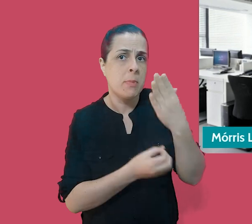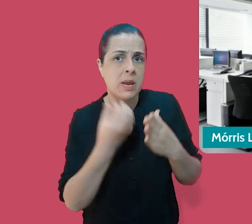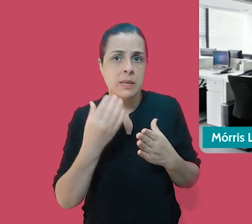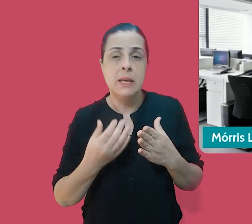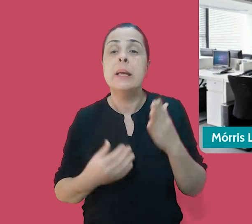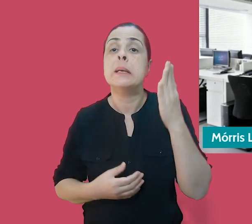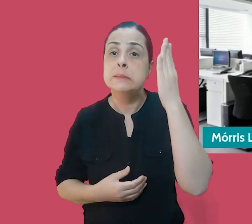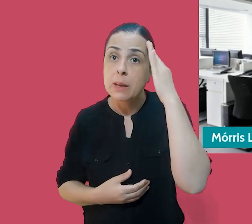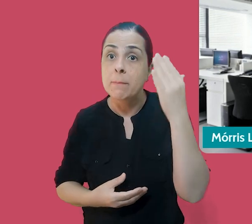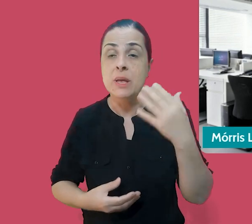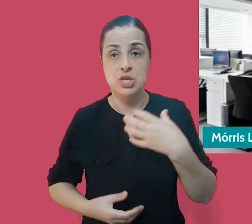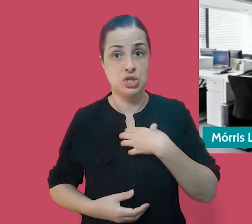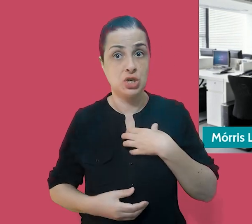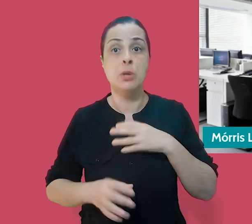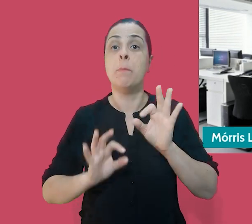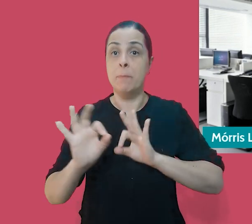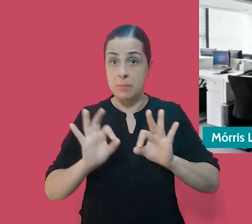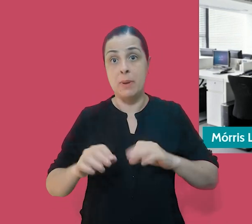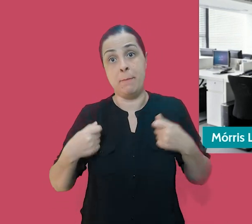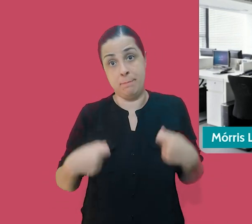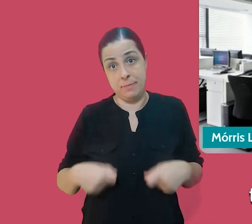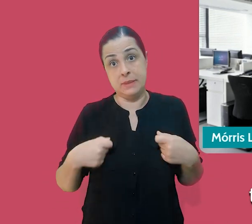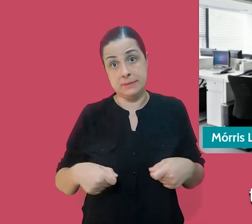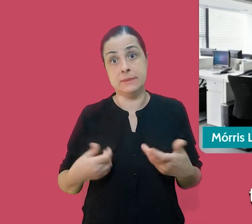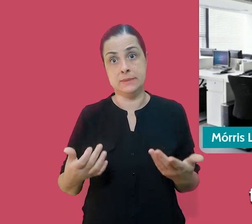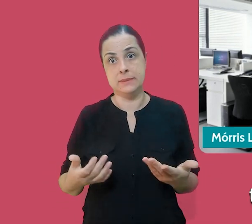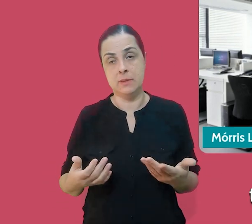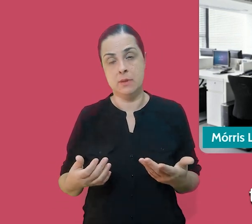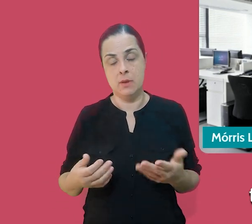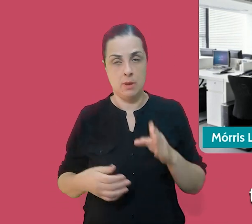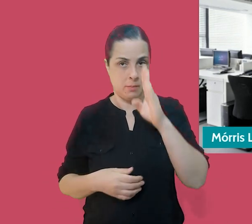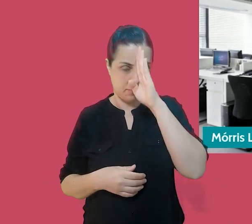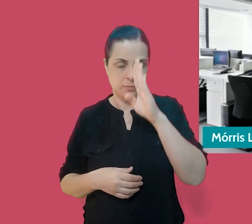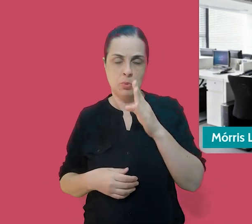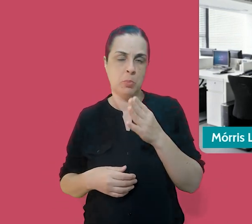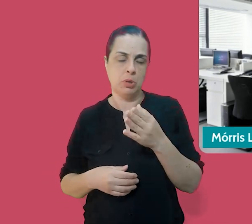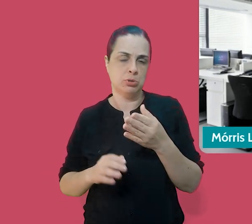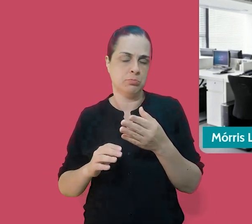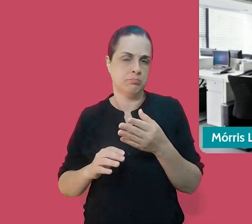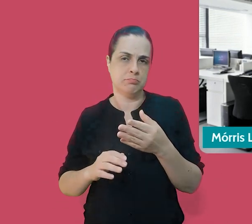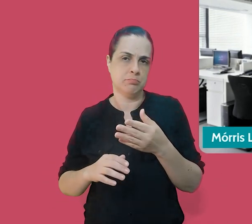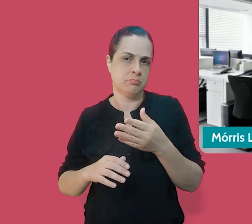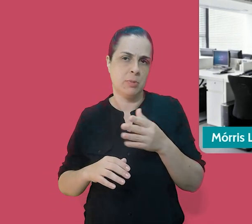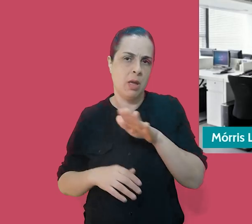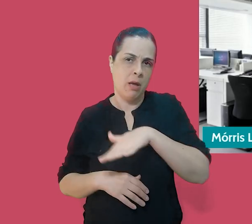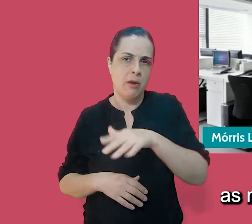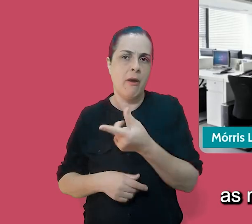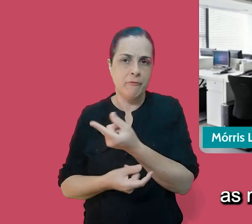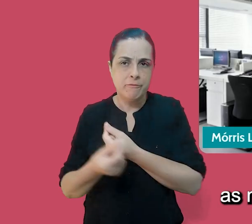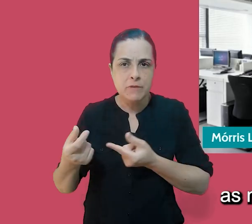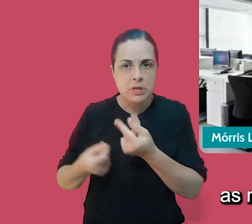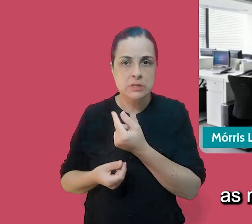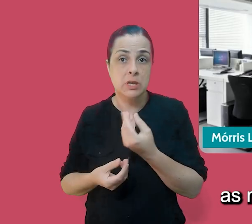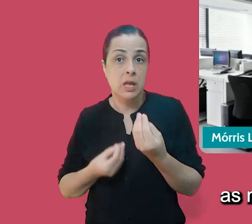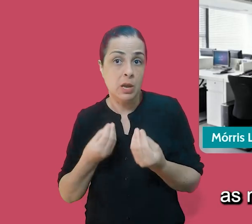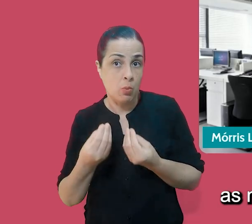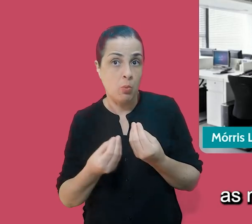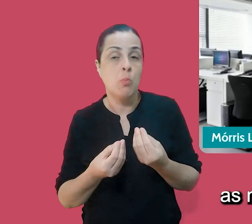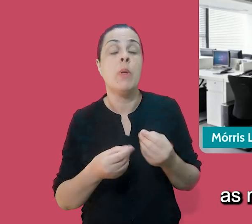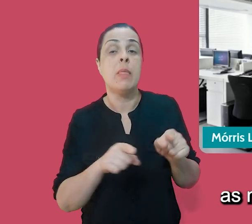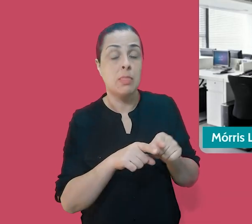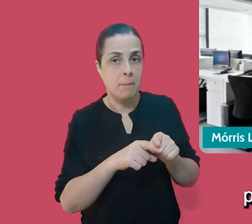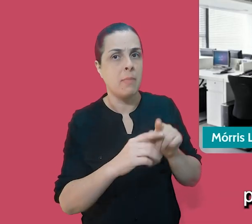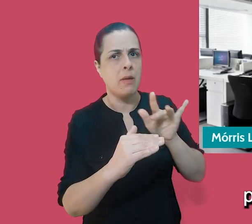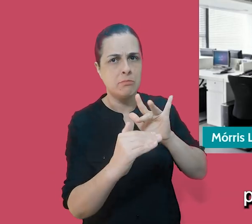Então realmente tem que se preparar, se planejar, tem questões financeiras e também saber usar as mídias digitais para